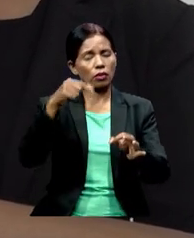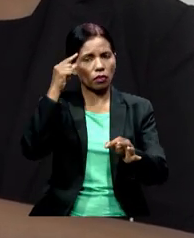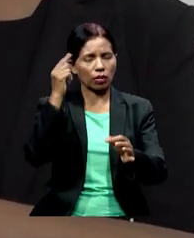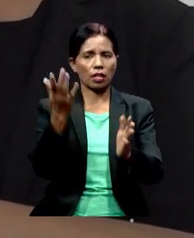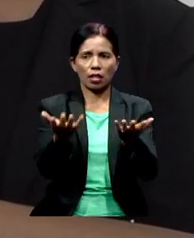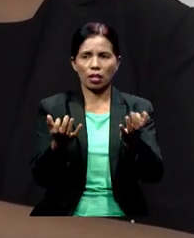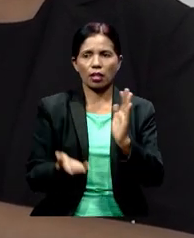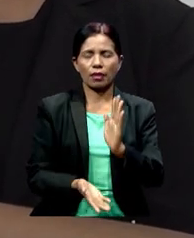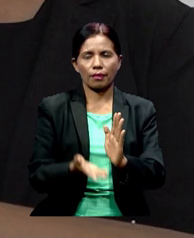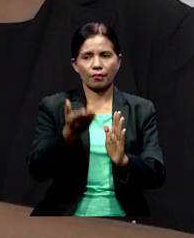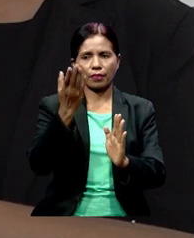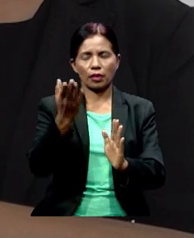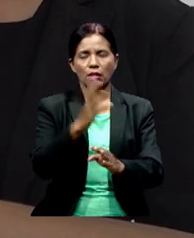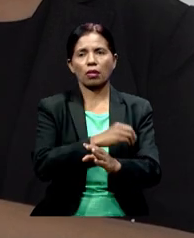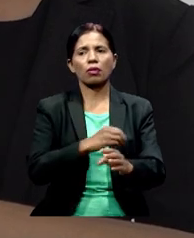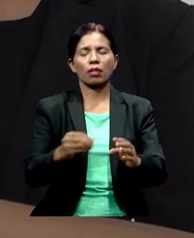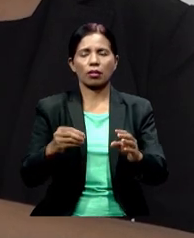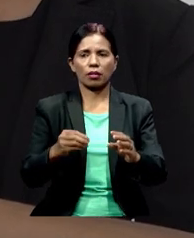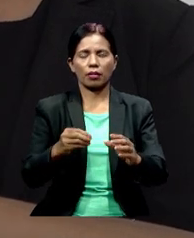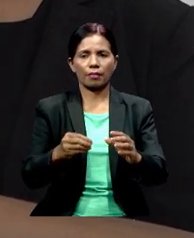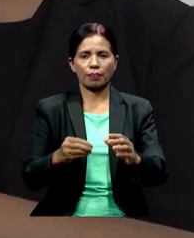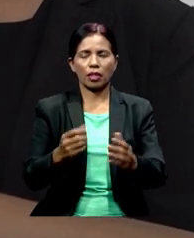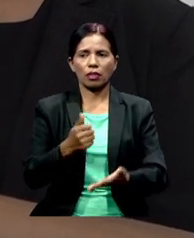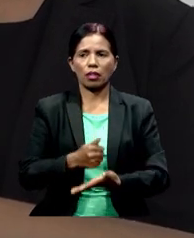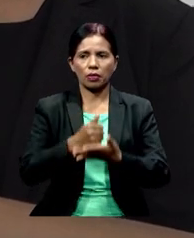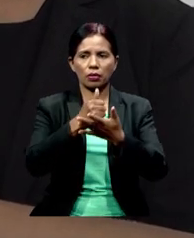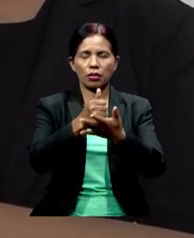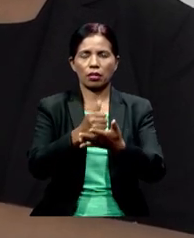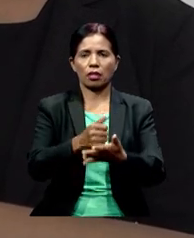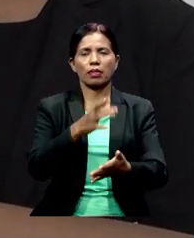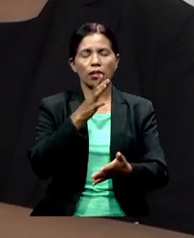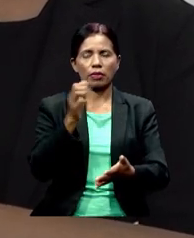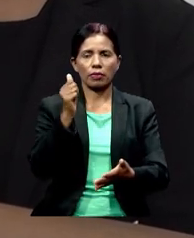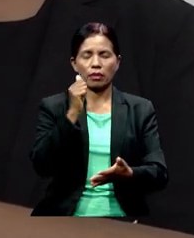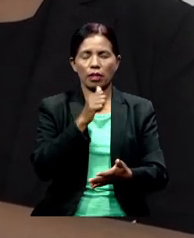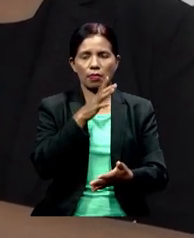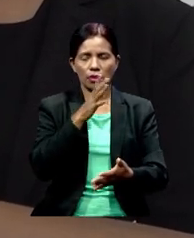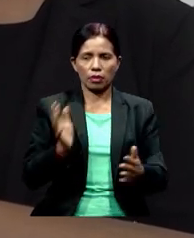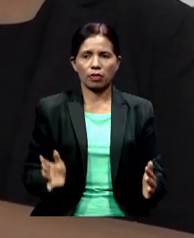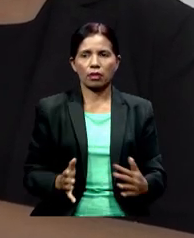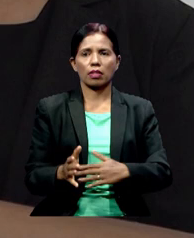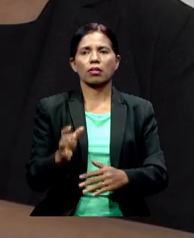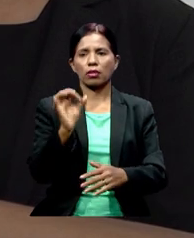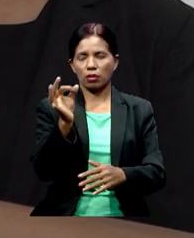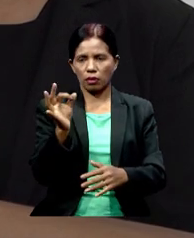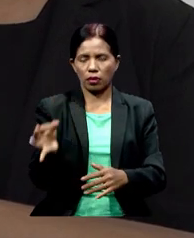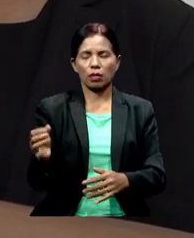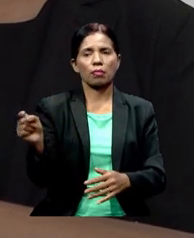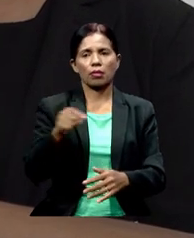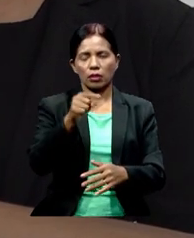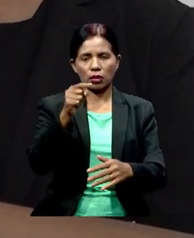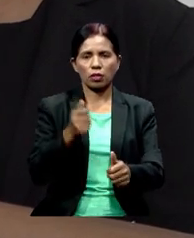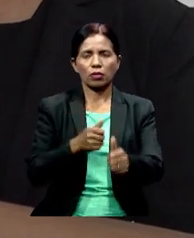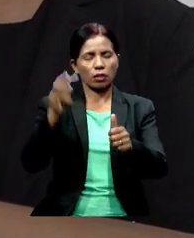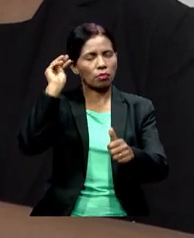khasa taxa cobertura ba atendimento ba inan sira na betura a hitiona ba 90% tuir